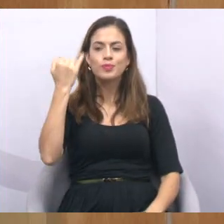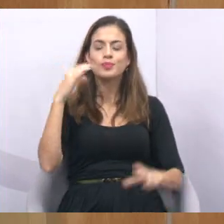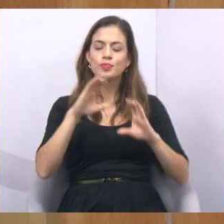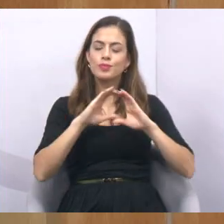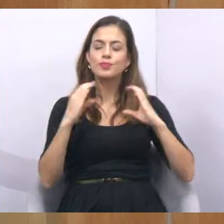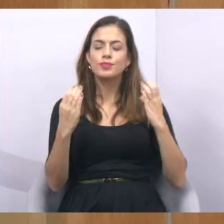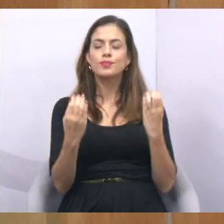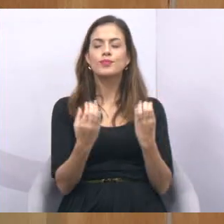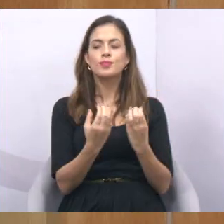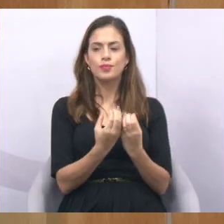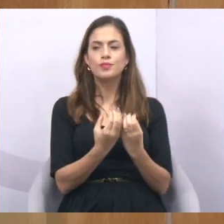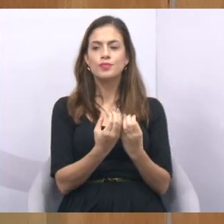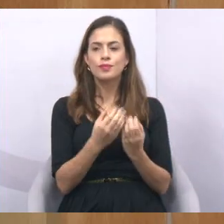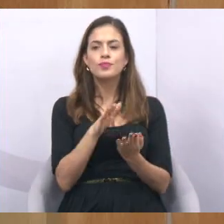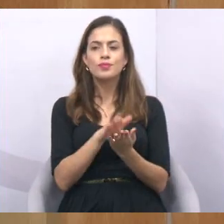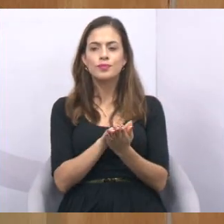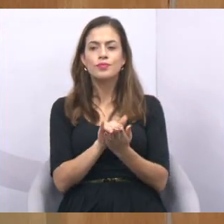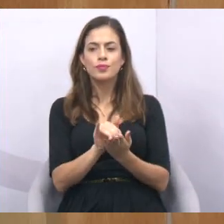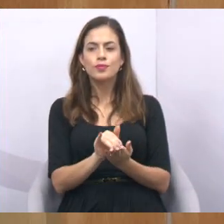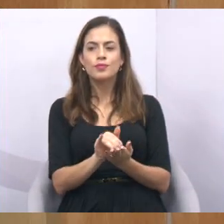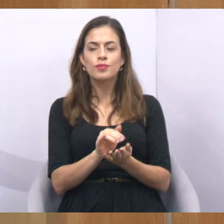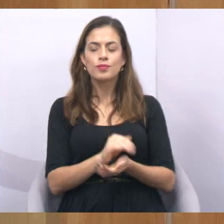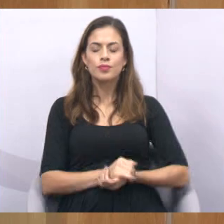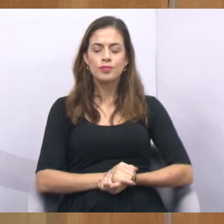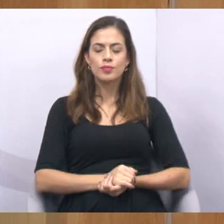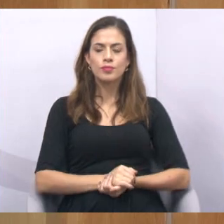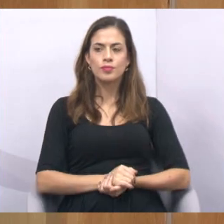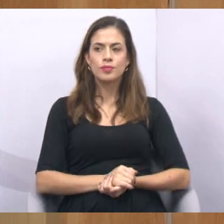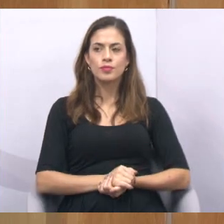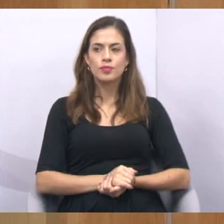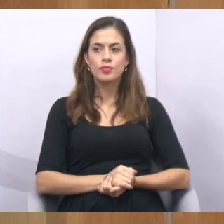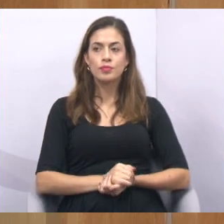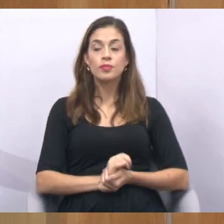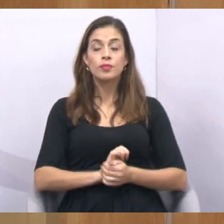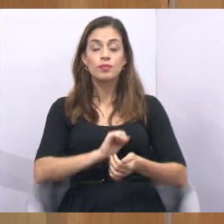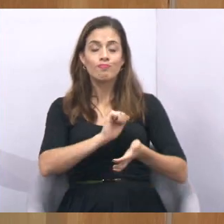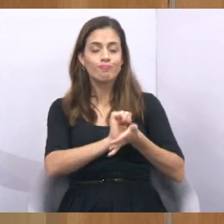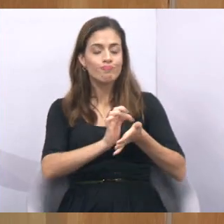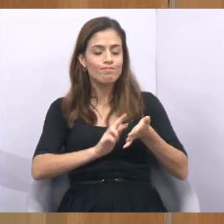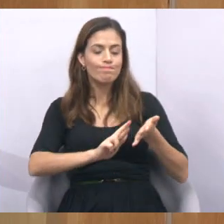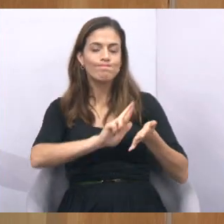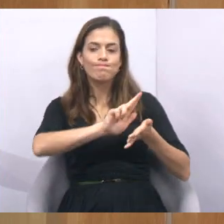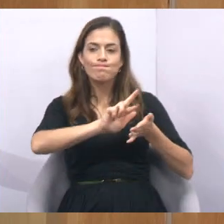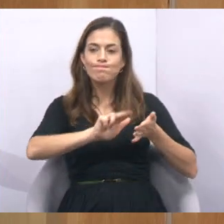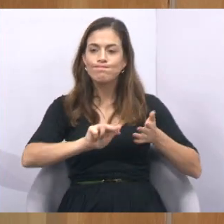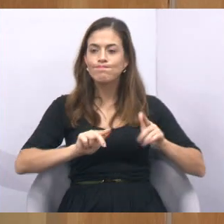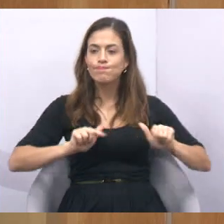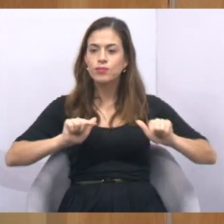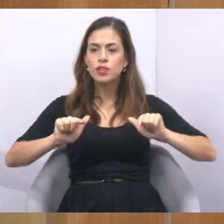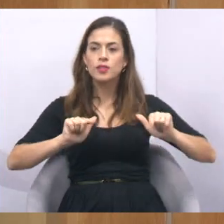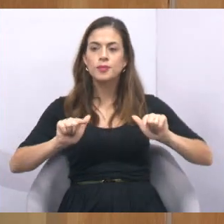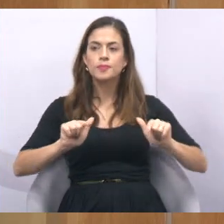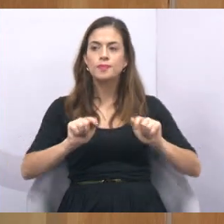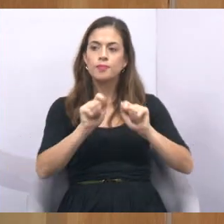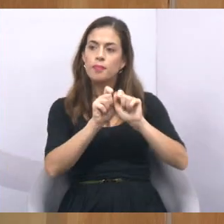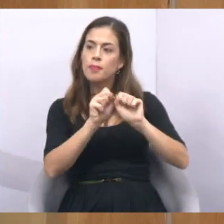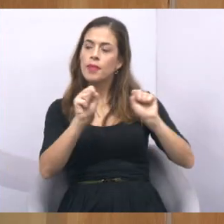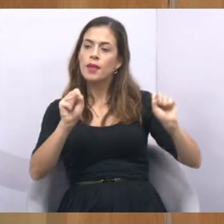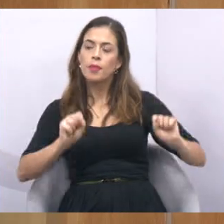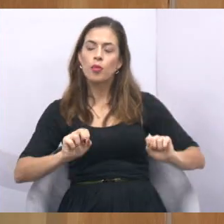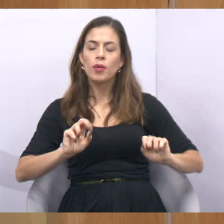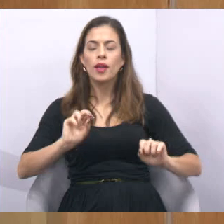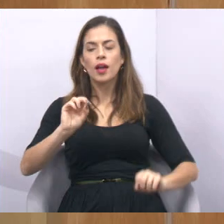assim significativa contribuição para o município. Pelo exercício dessas atividades, sejam elas públicas